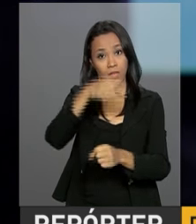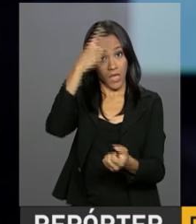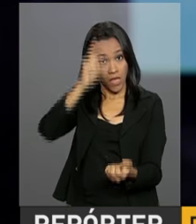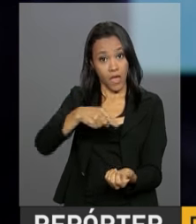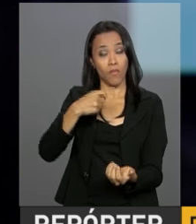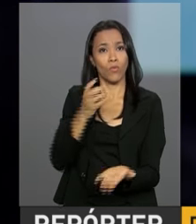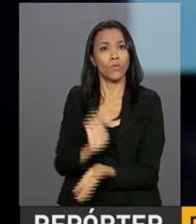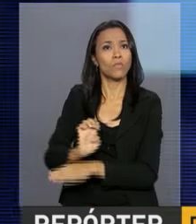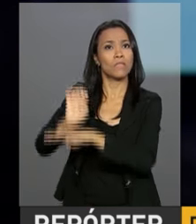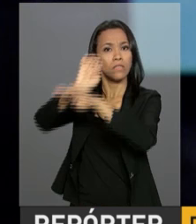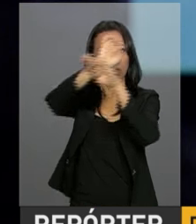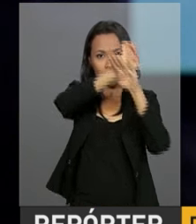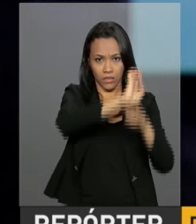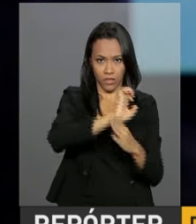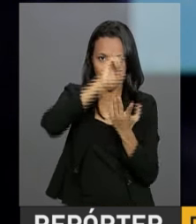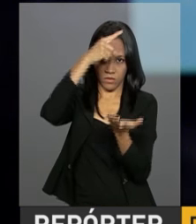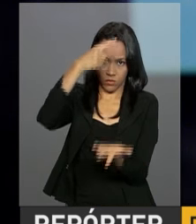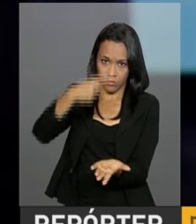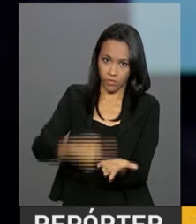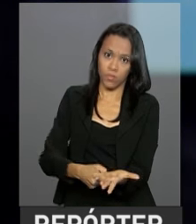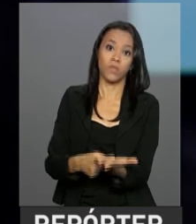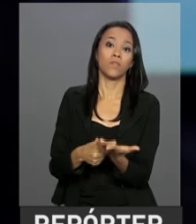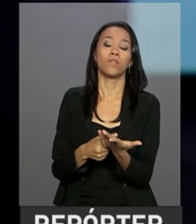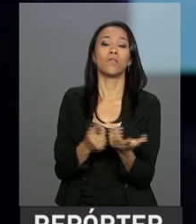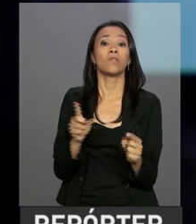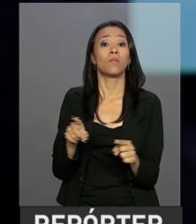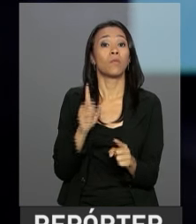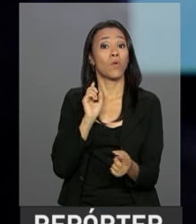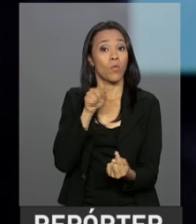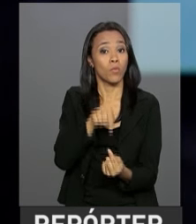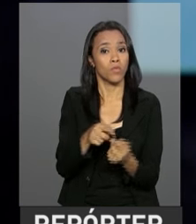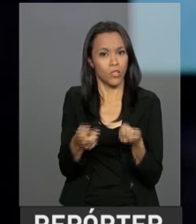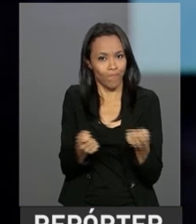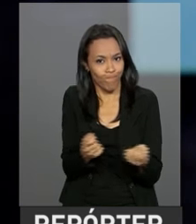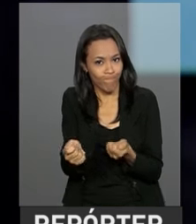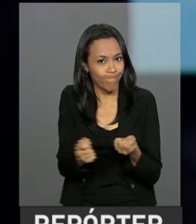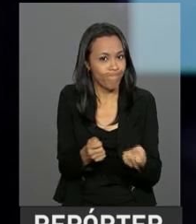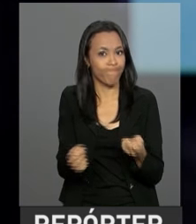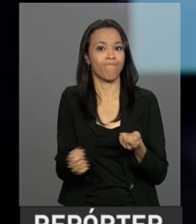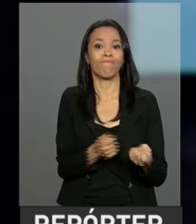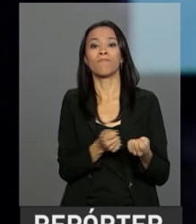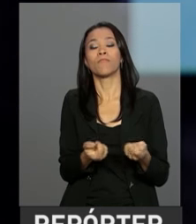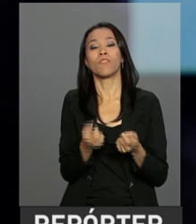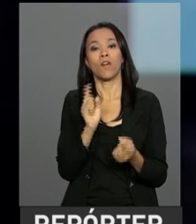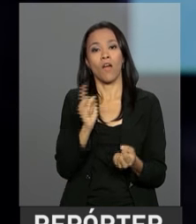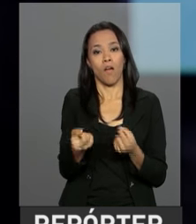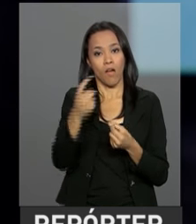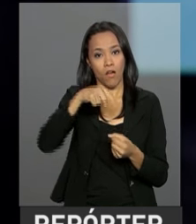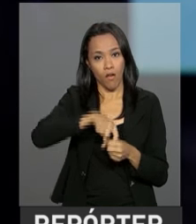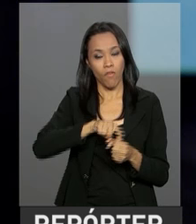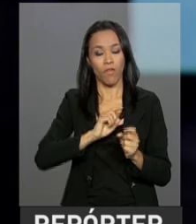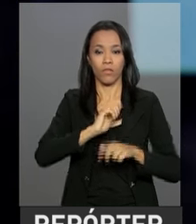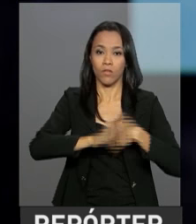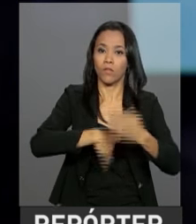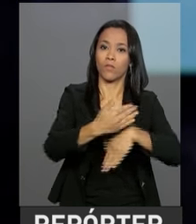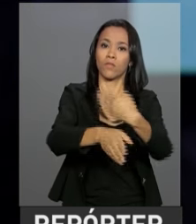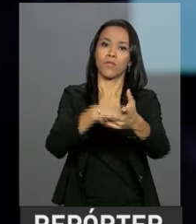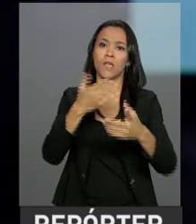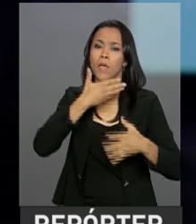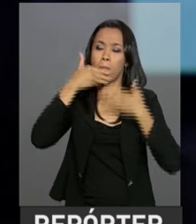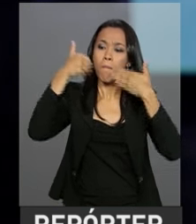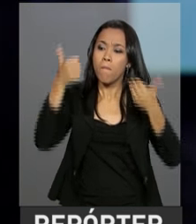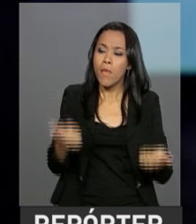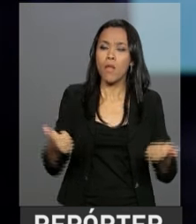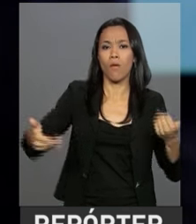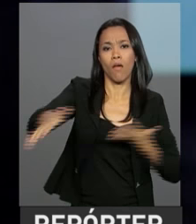federativo um grande acordo pela austeridade e pela retomada do crescimento econômico da melhoria do ambiente